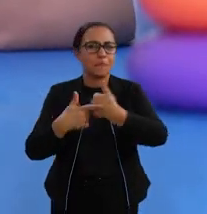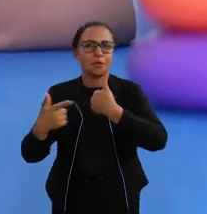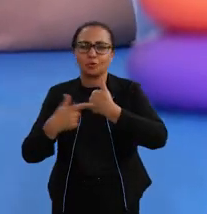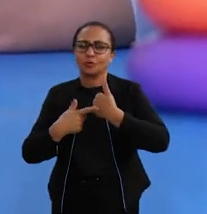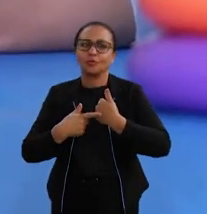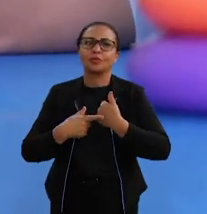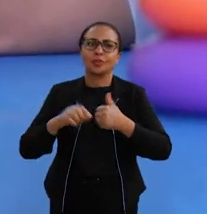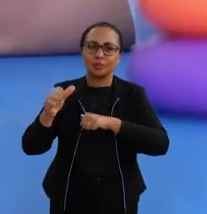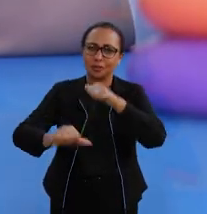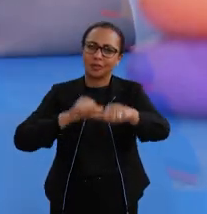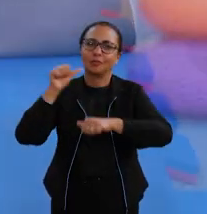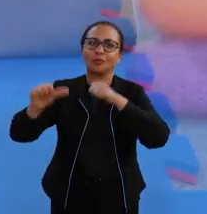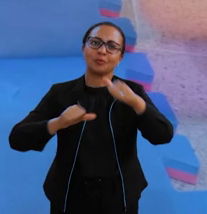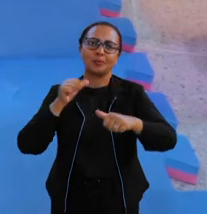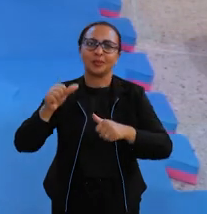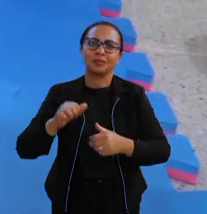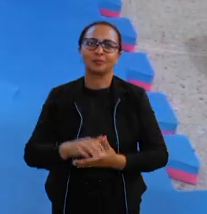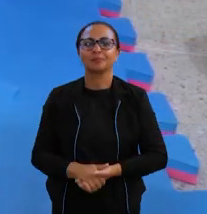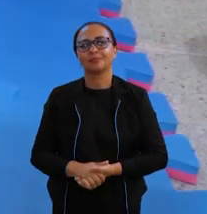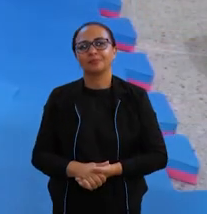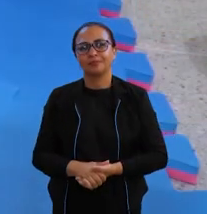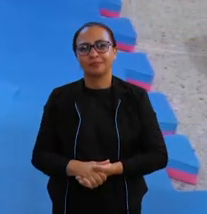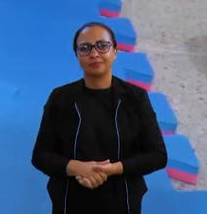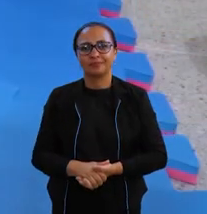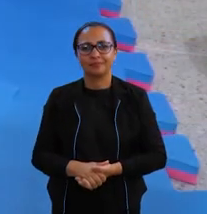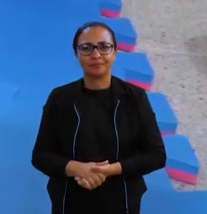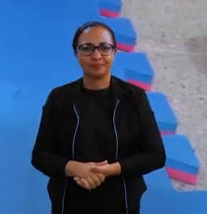positivas no desenvolvimento.